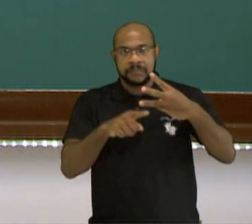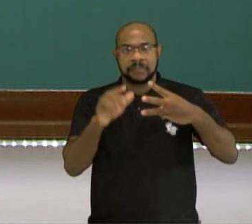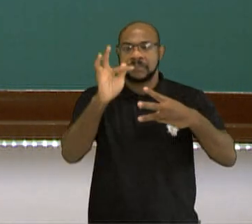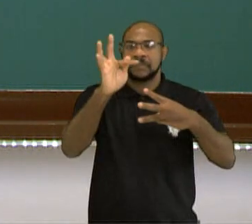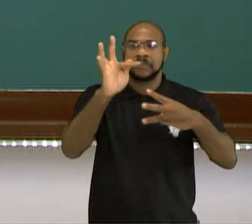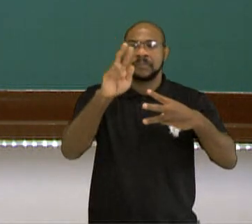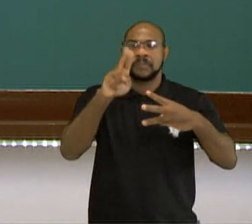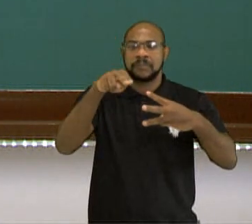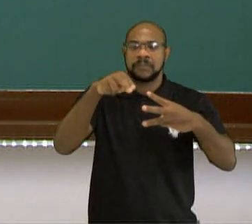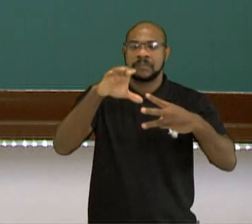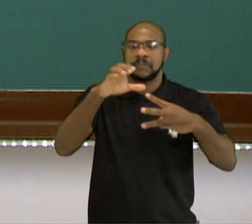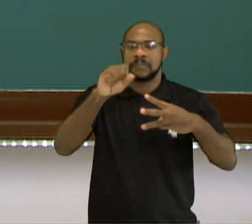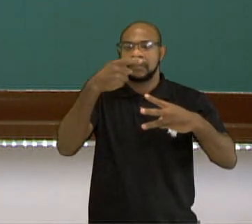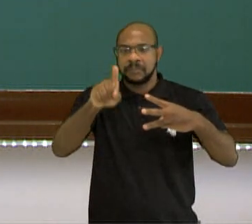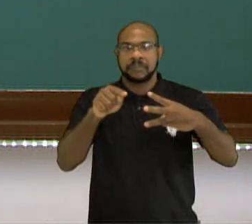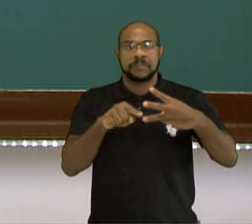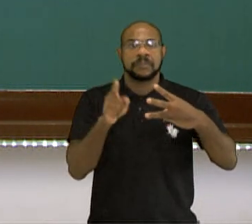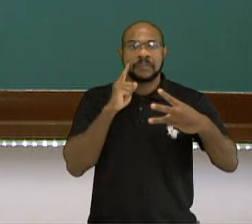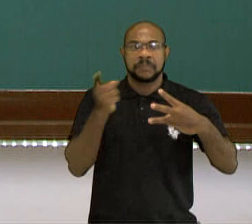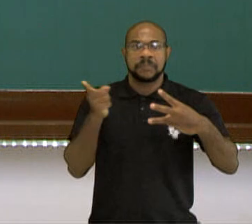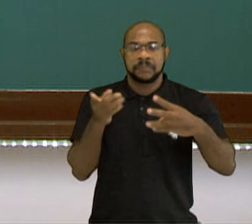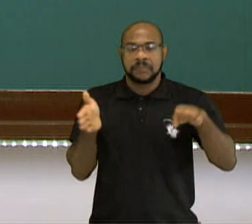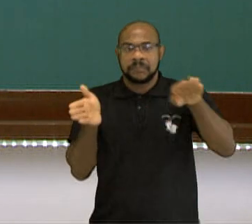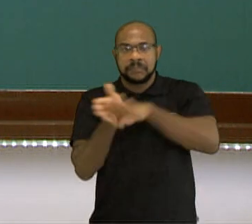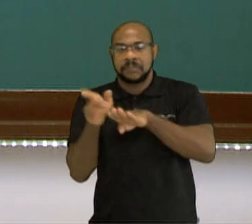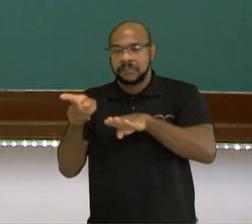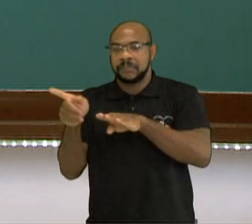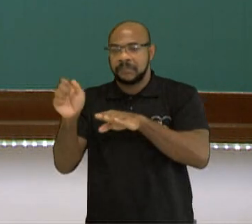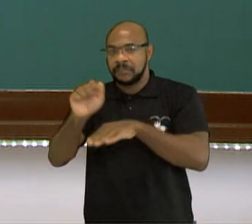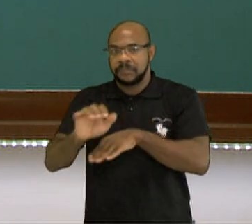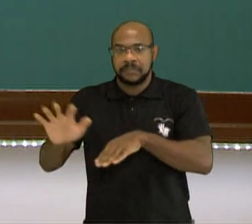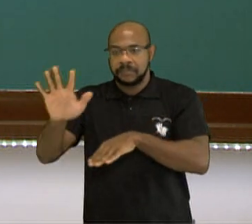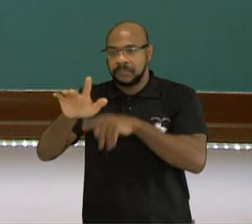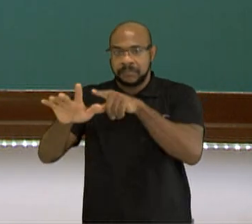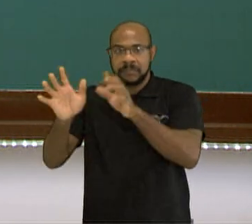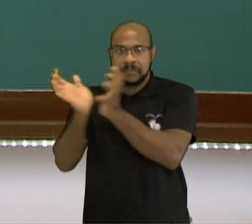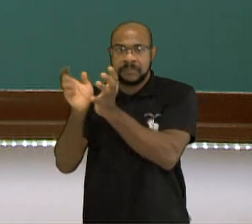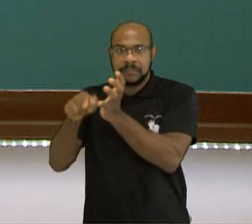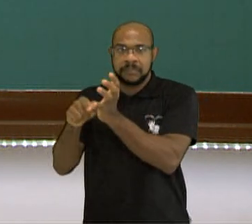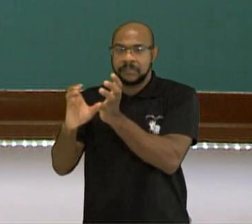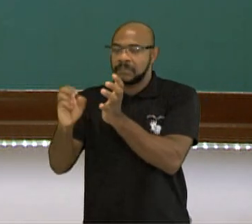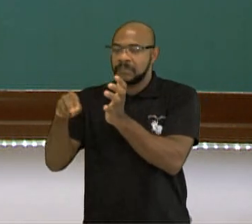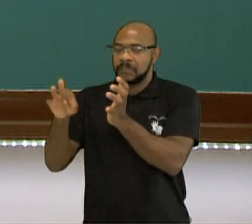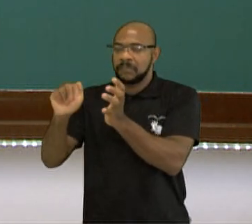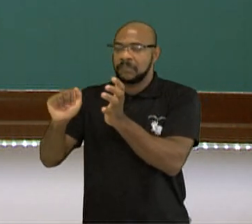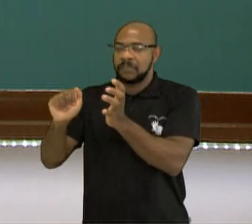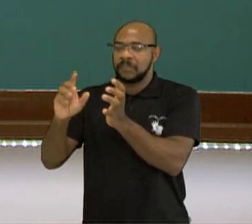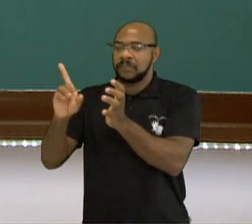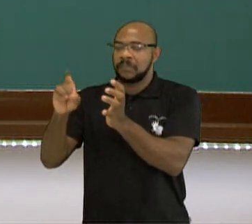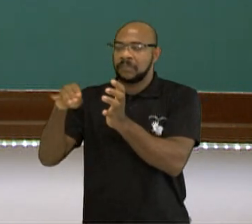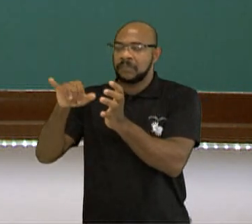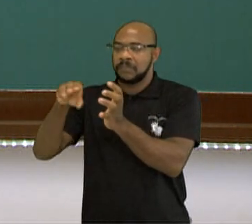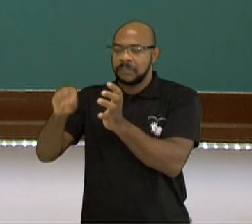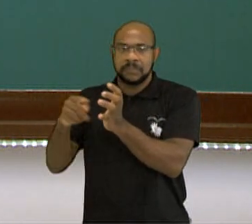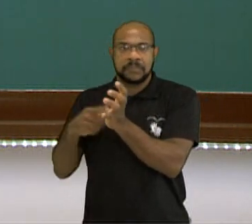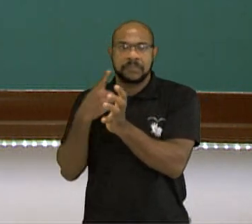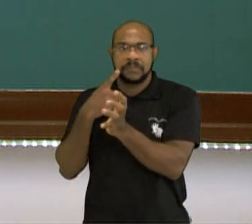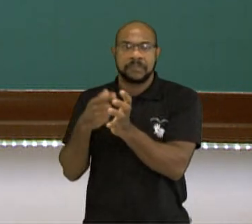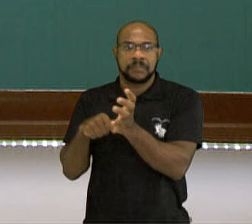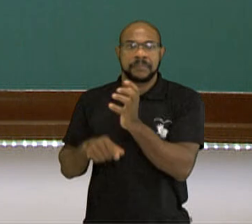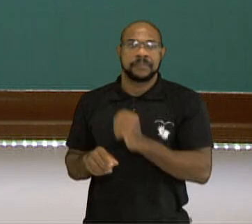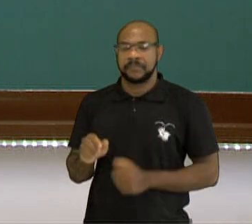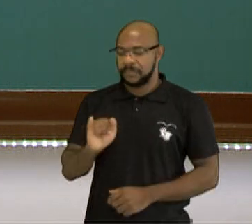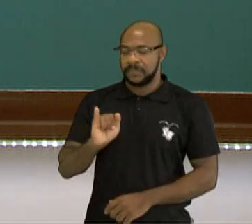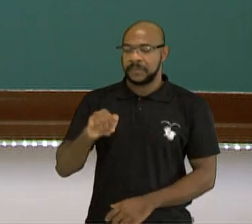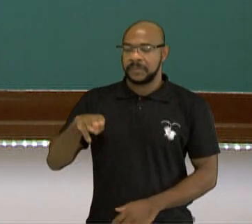no contradomínio. Porém, eu tenho um conjunto imagem que é o conjunto dos